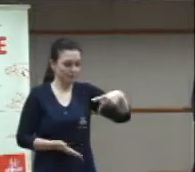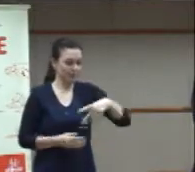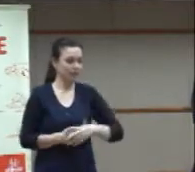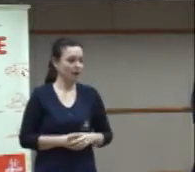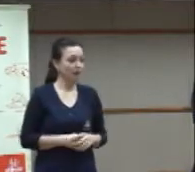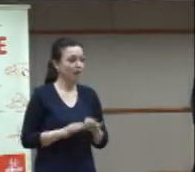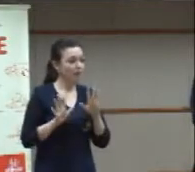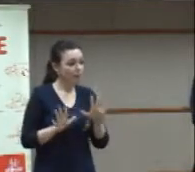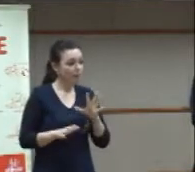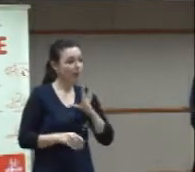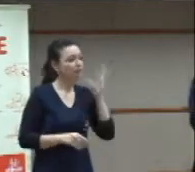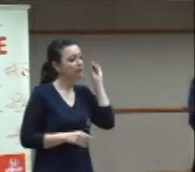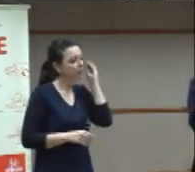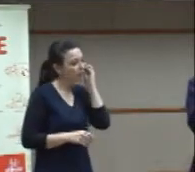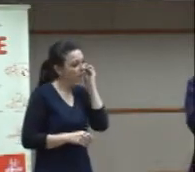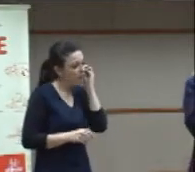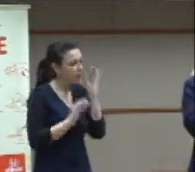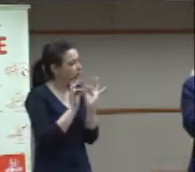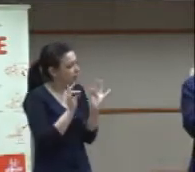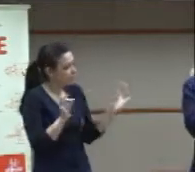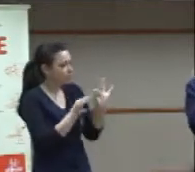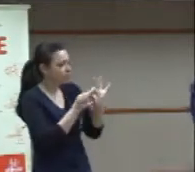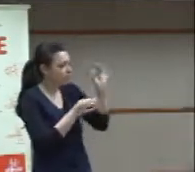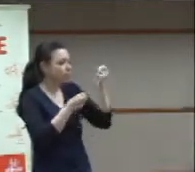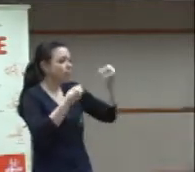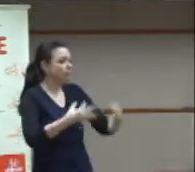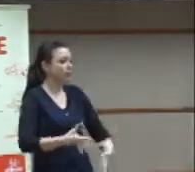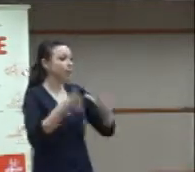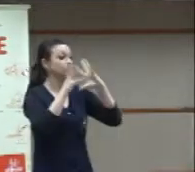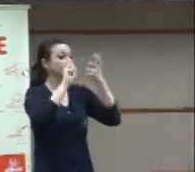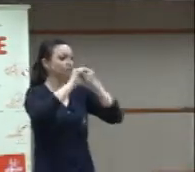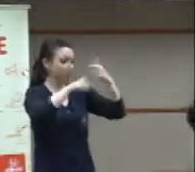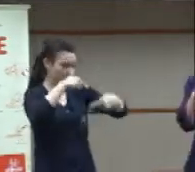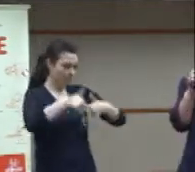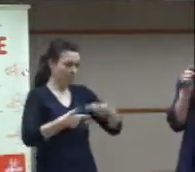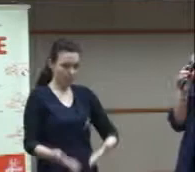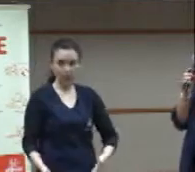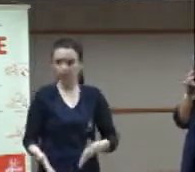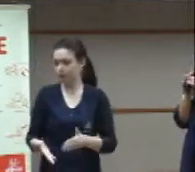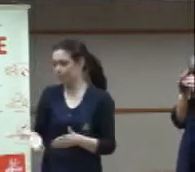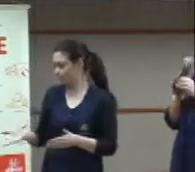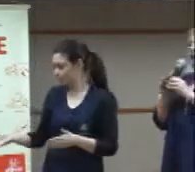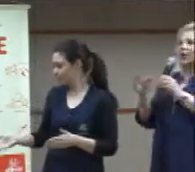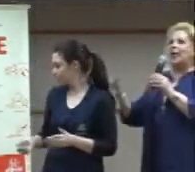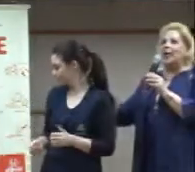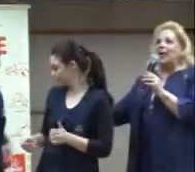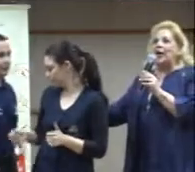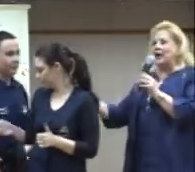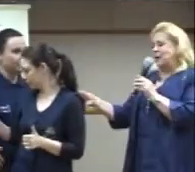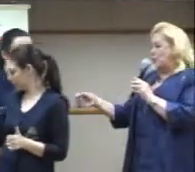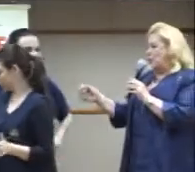maneira muito simples, passar para vocês o trabalho que a gente faz. Então,